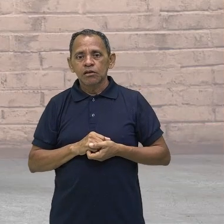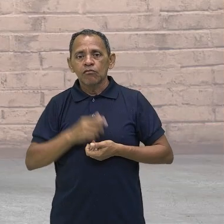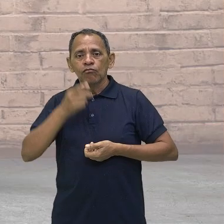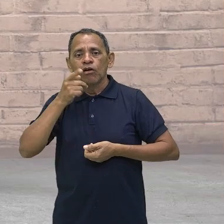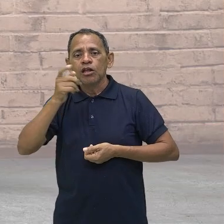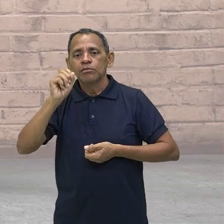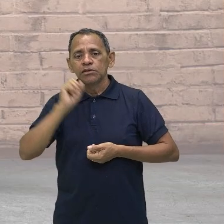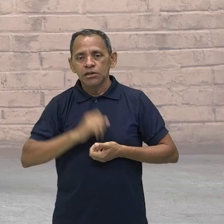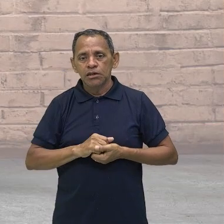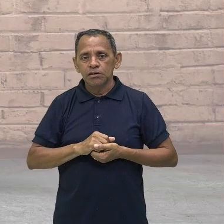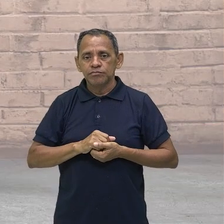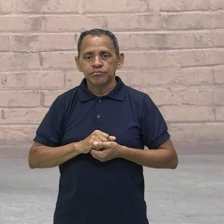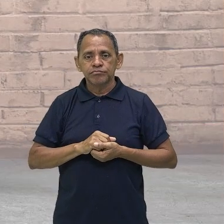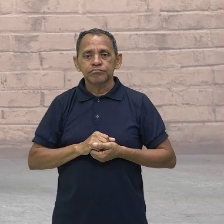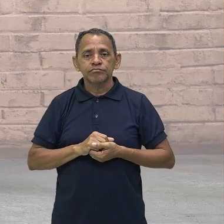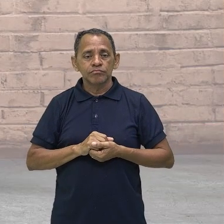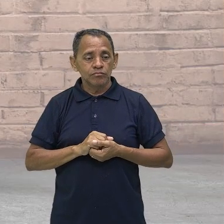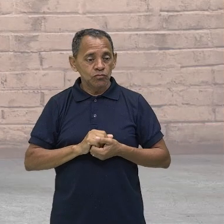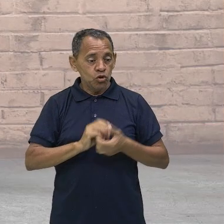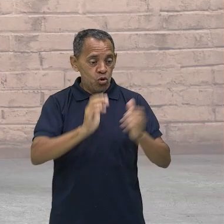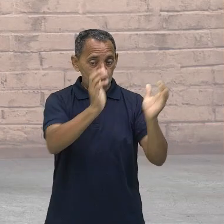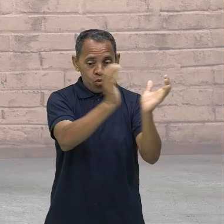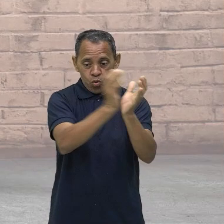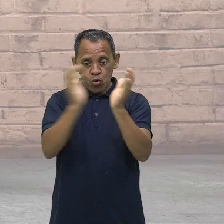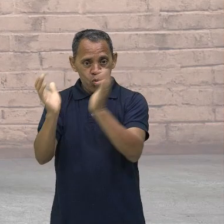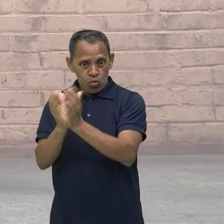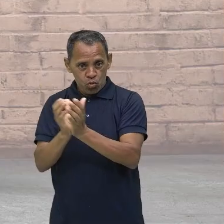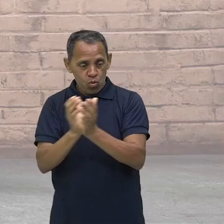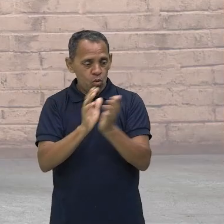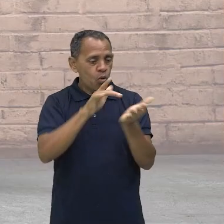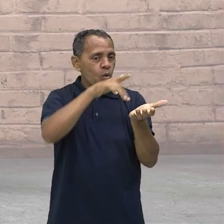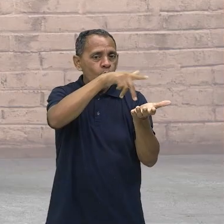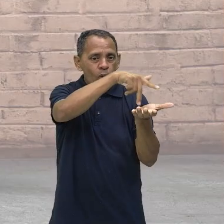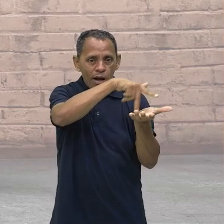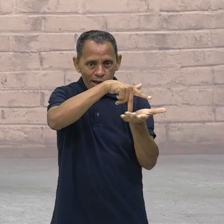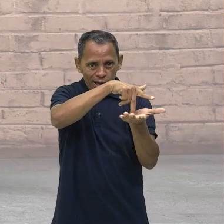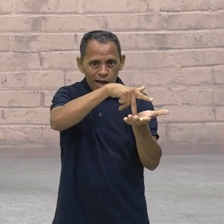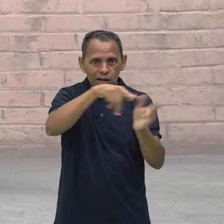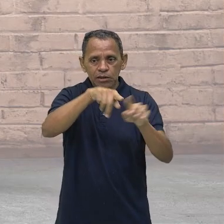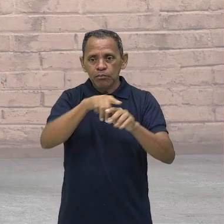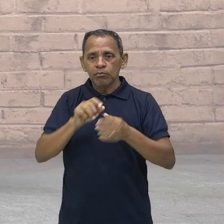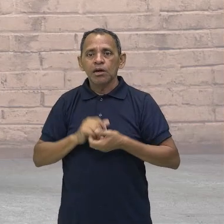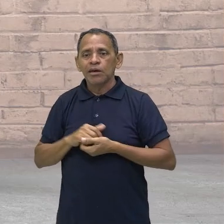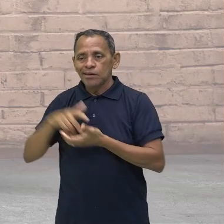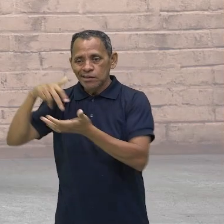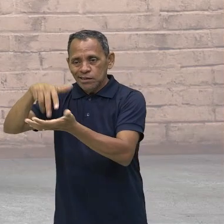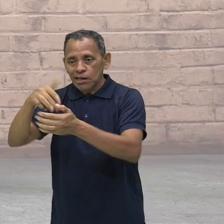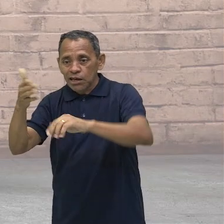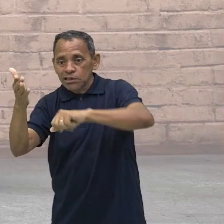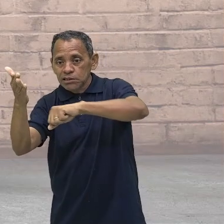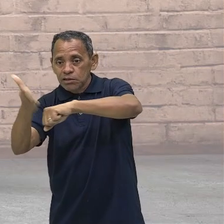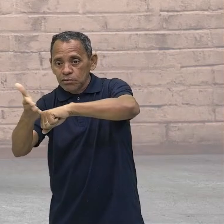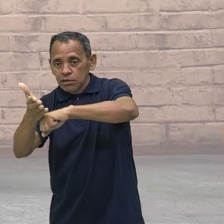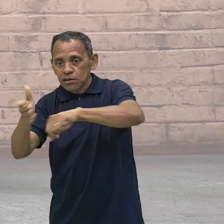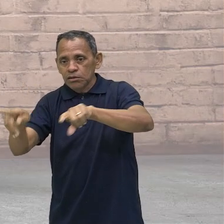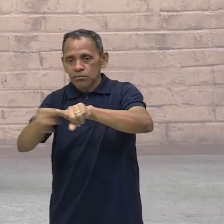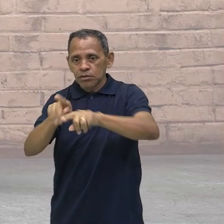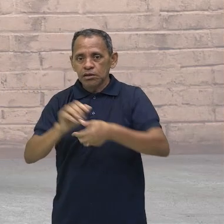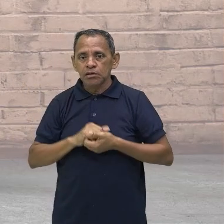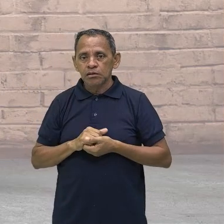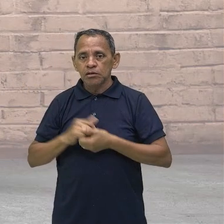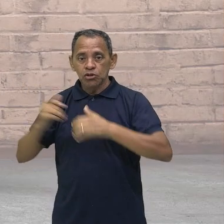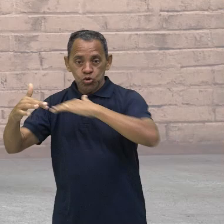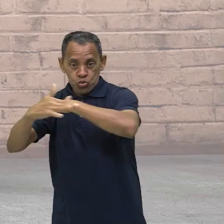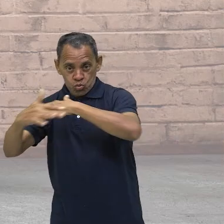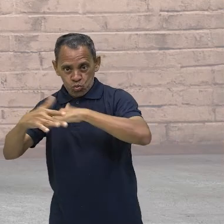falar desses dois polos, do balé clássico e da dança urbana. Porque quando a gente fala desse estilo, a